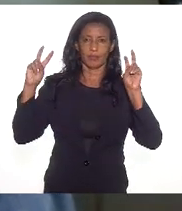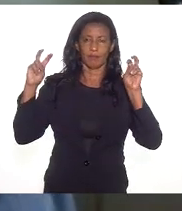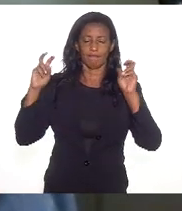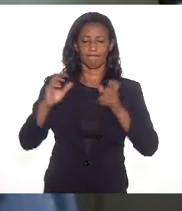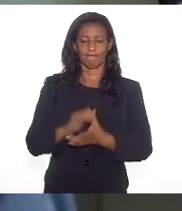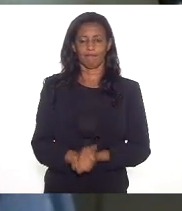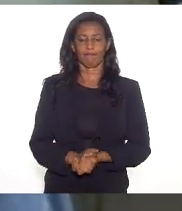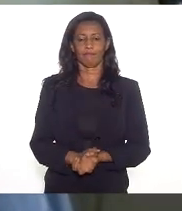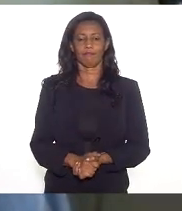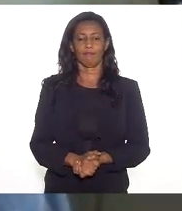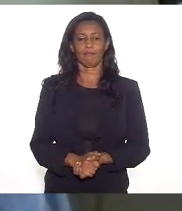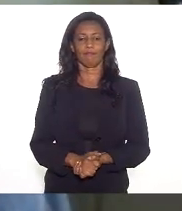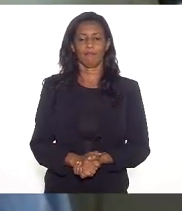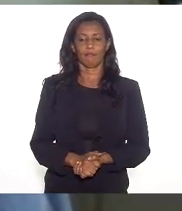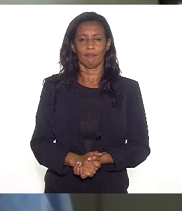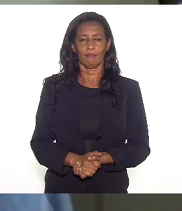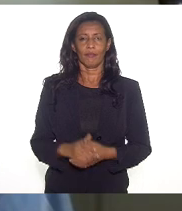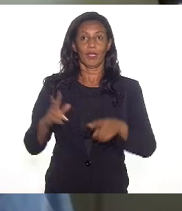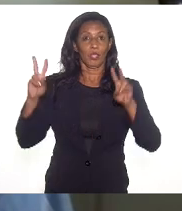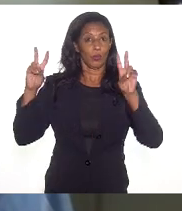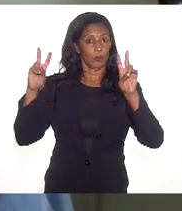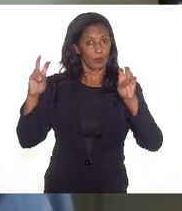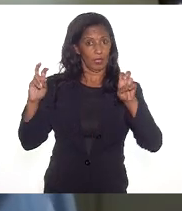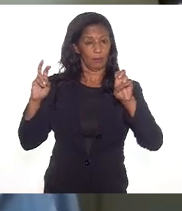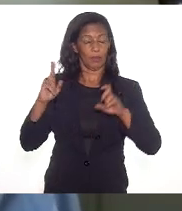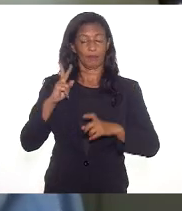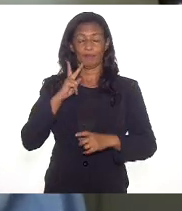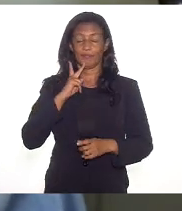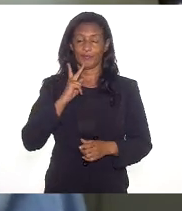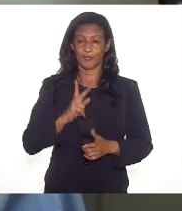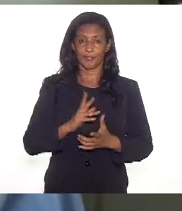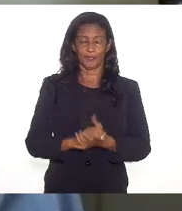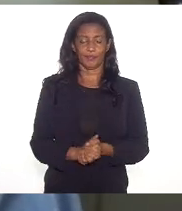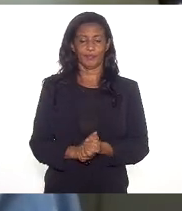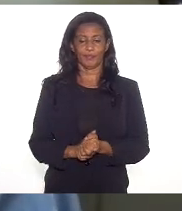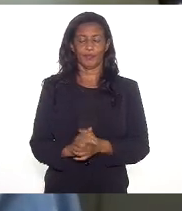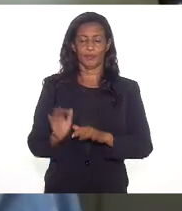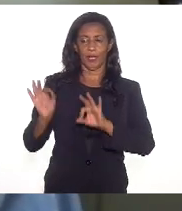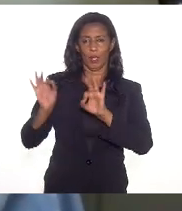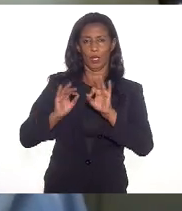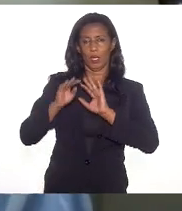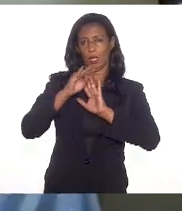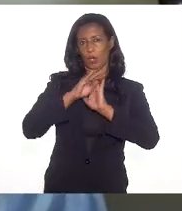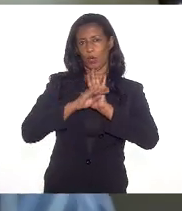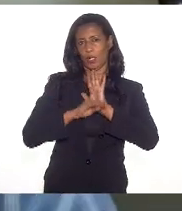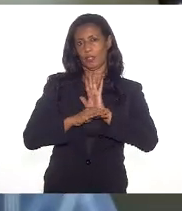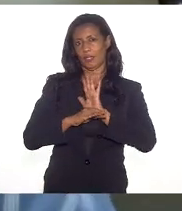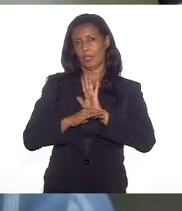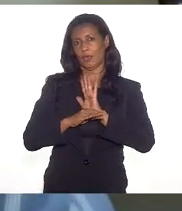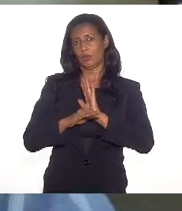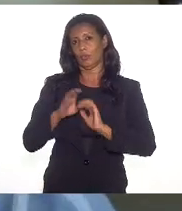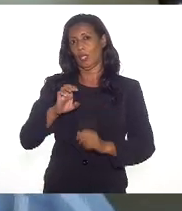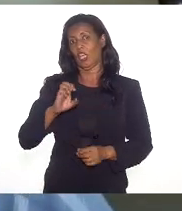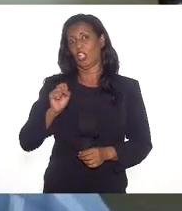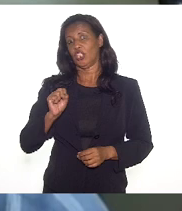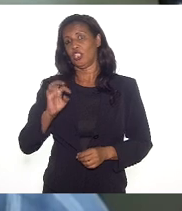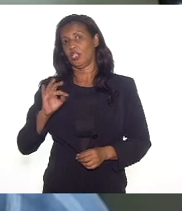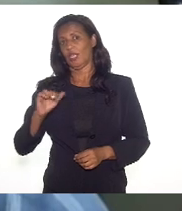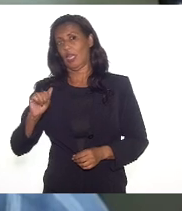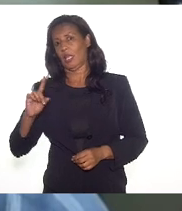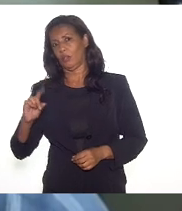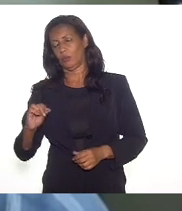E um tema que diz respeito, senhora presidente, à organização do Estado.